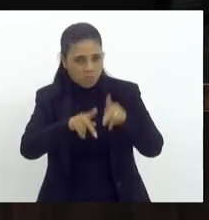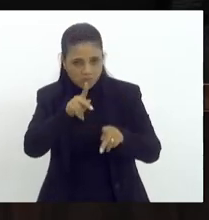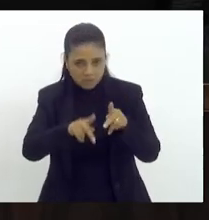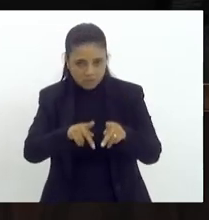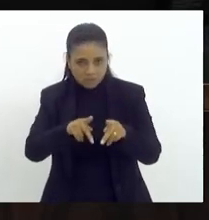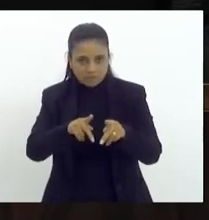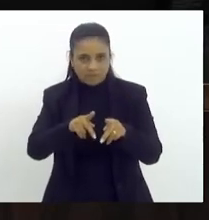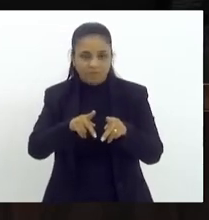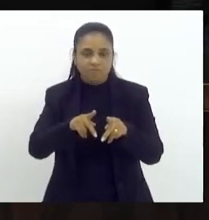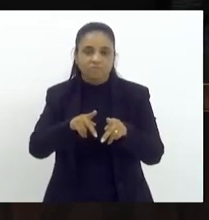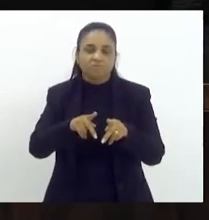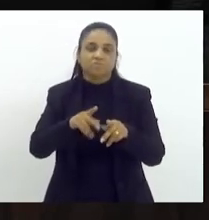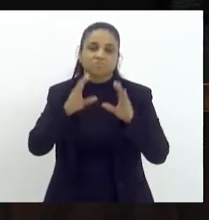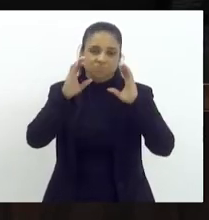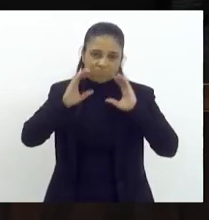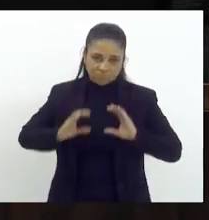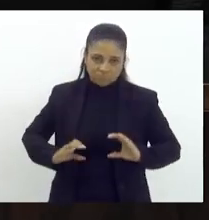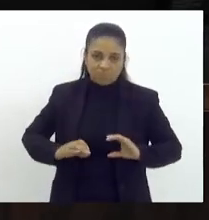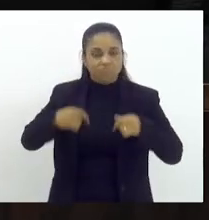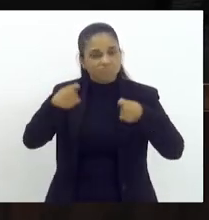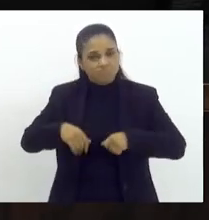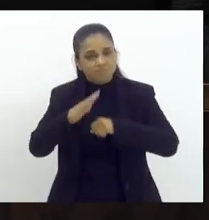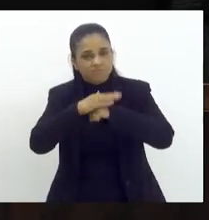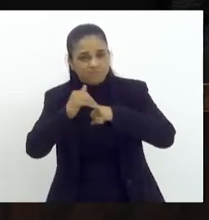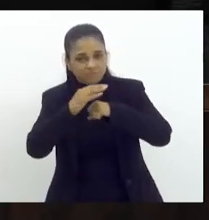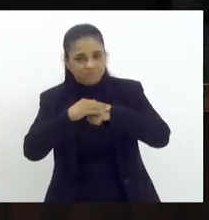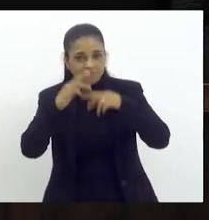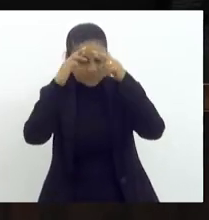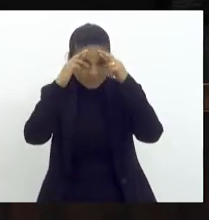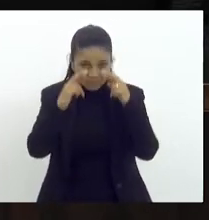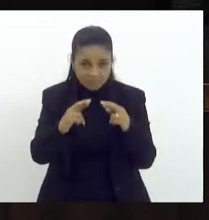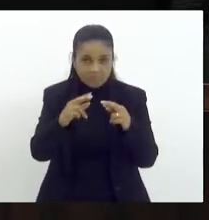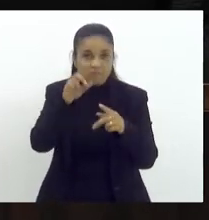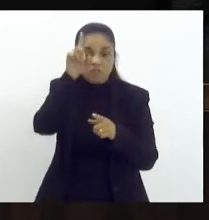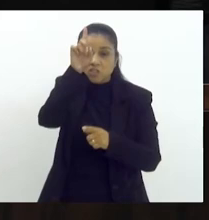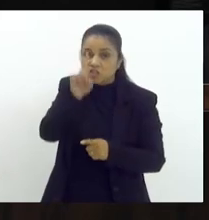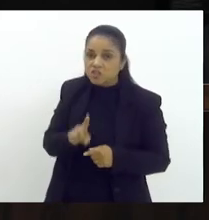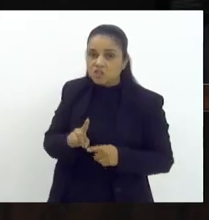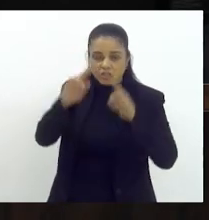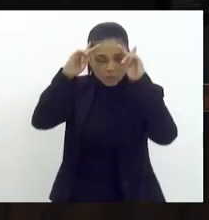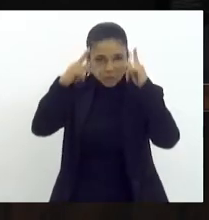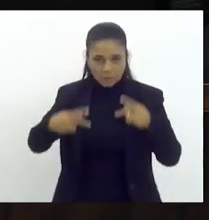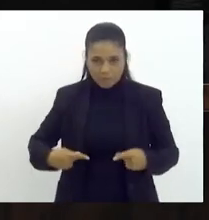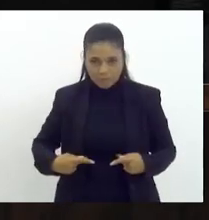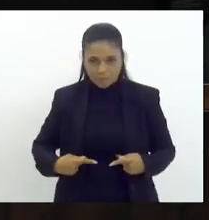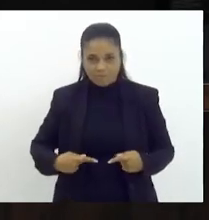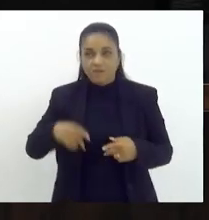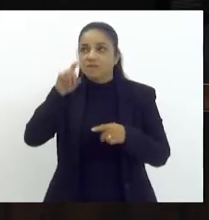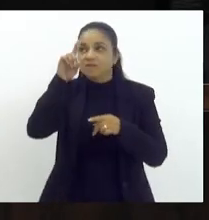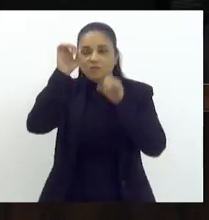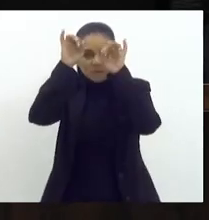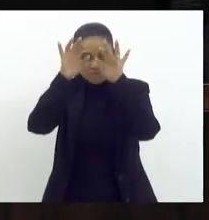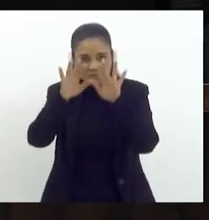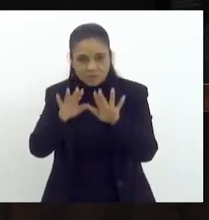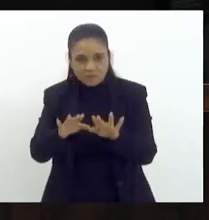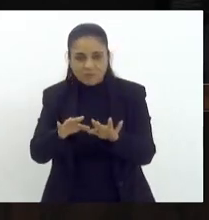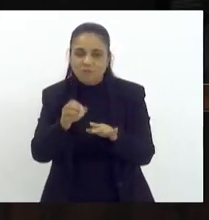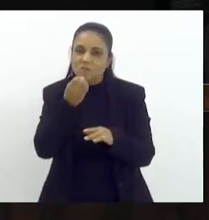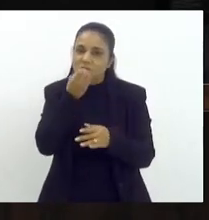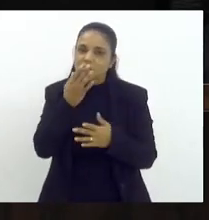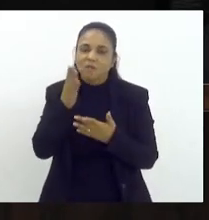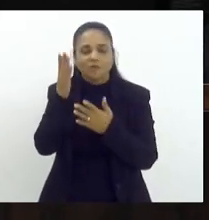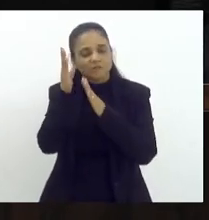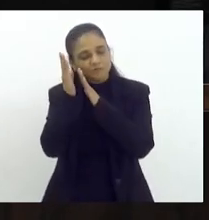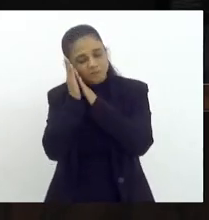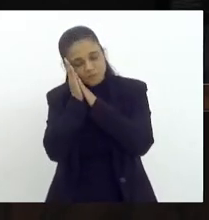todo cidadão merece carinho respeito e dignidade humana que Deus abençoe a todos um bom descanso